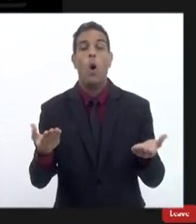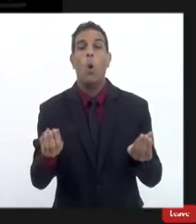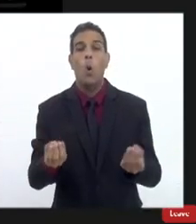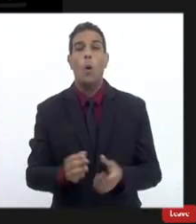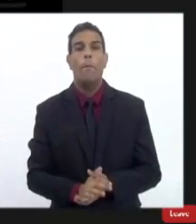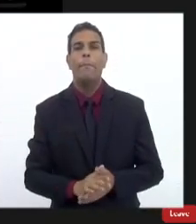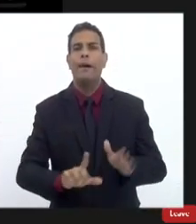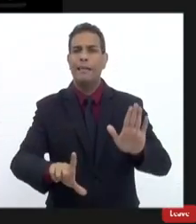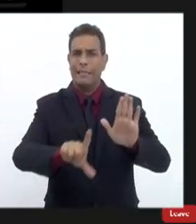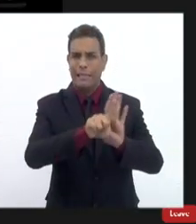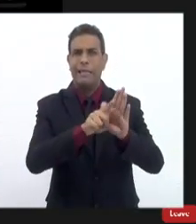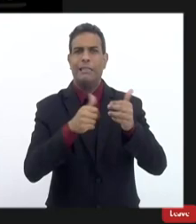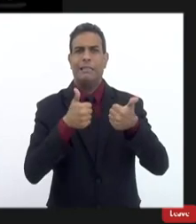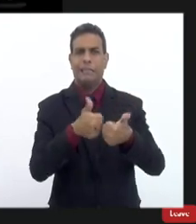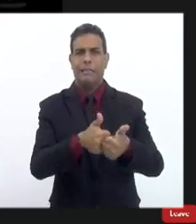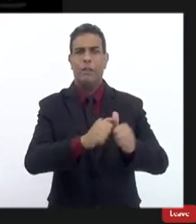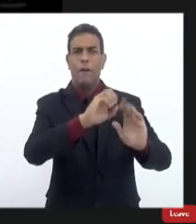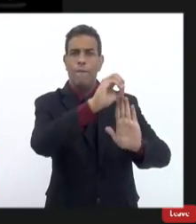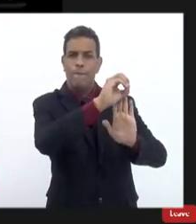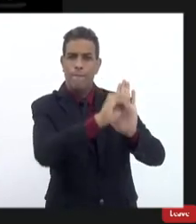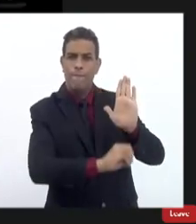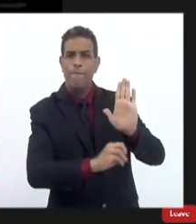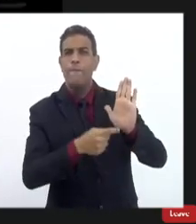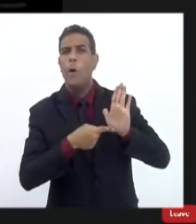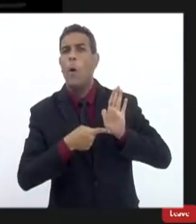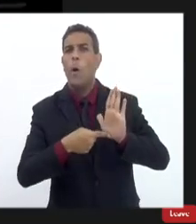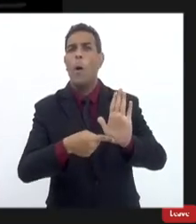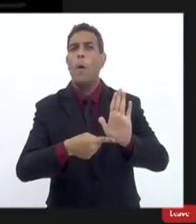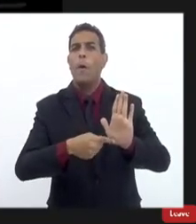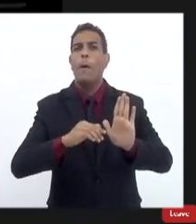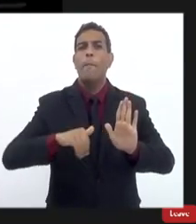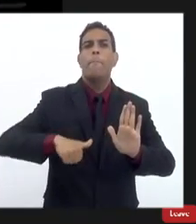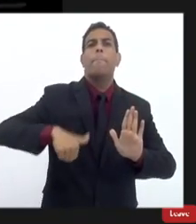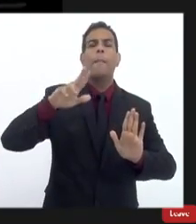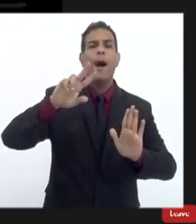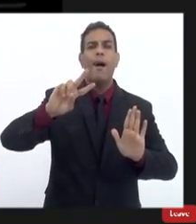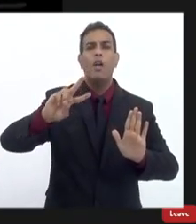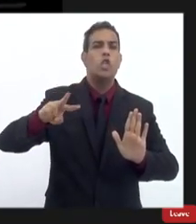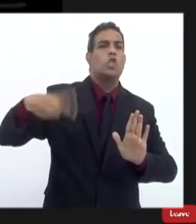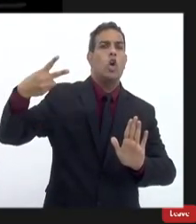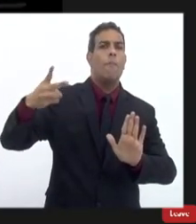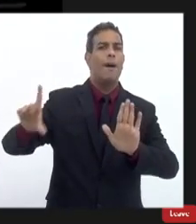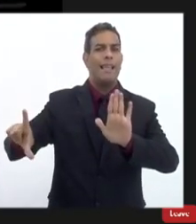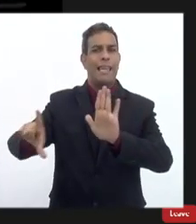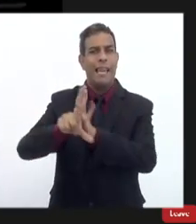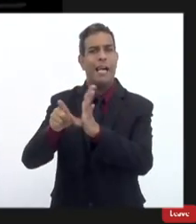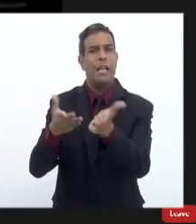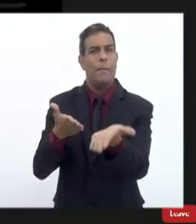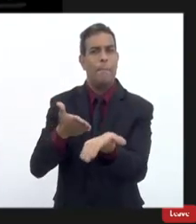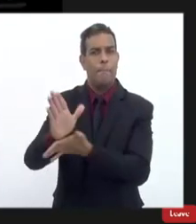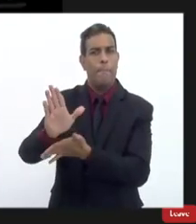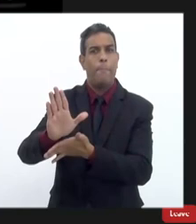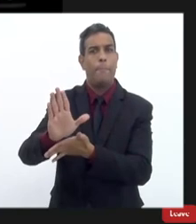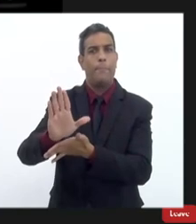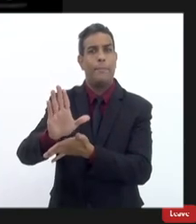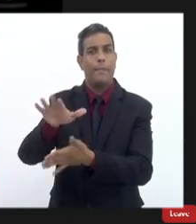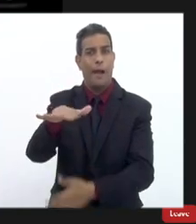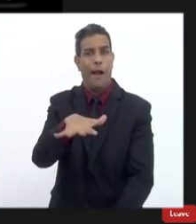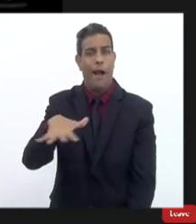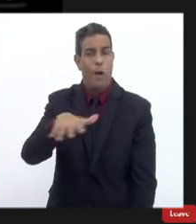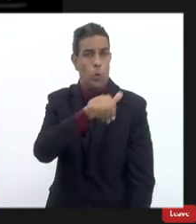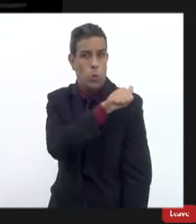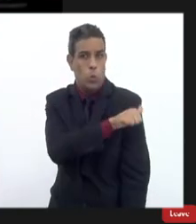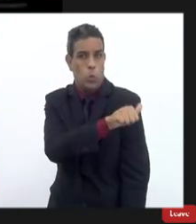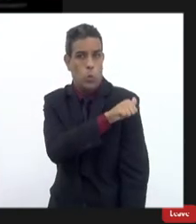é ressaltar que um ofício não pode se sobrepor a uma lei já aprovada dentro do Estado do Rio de